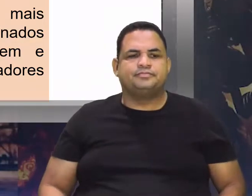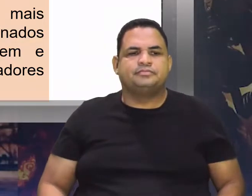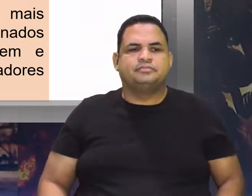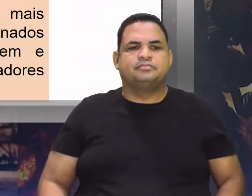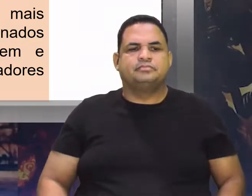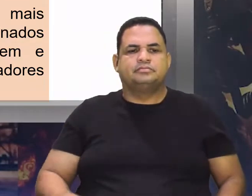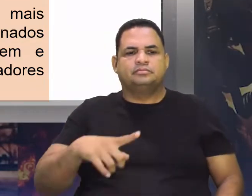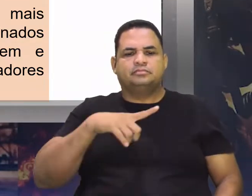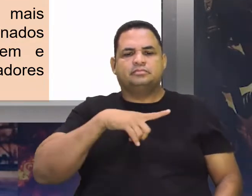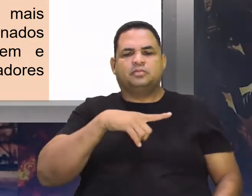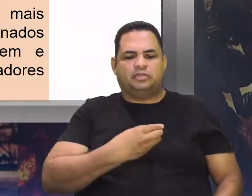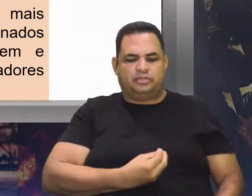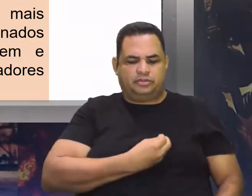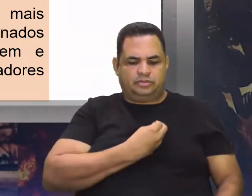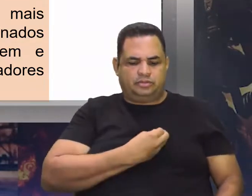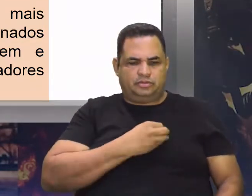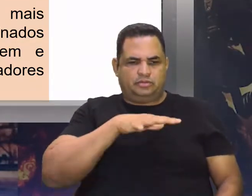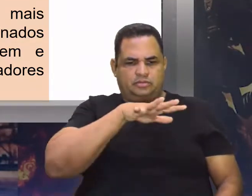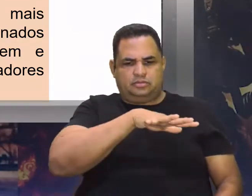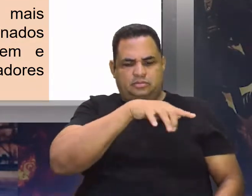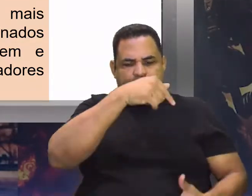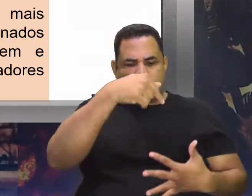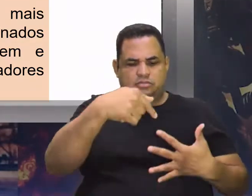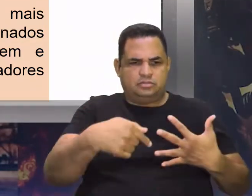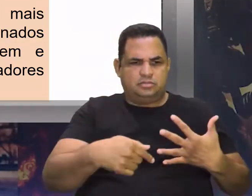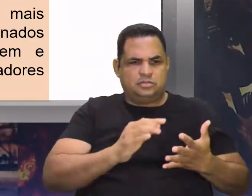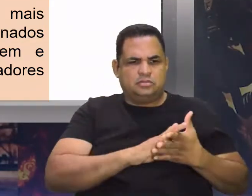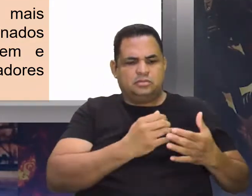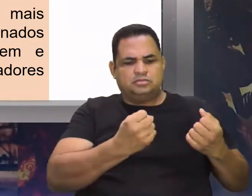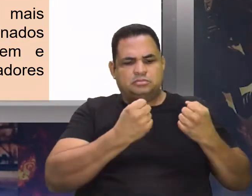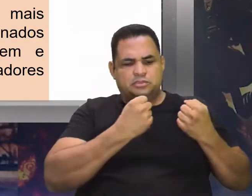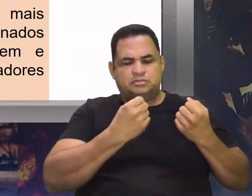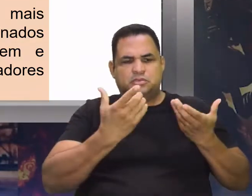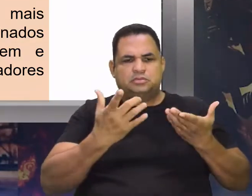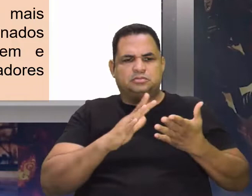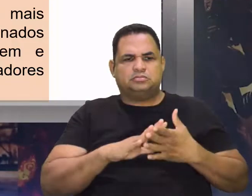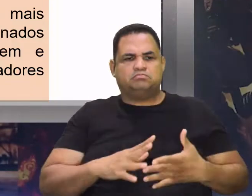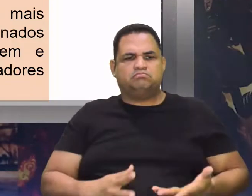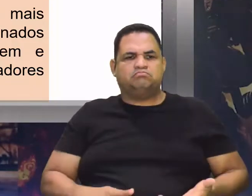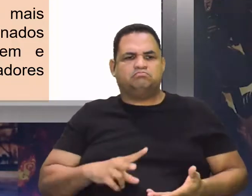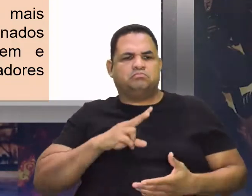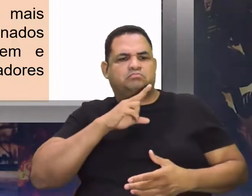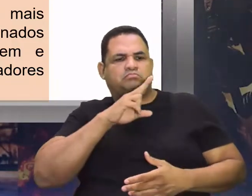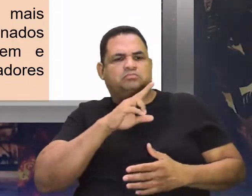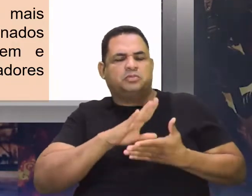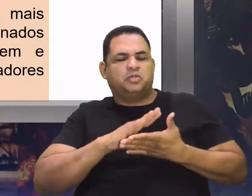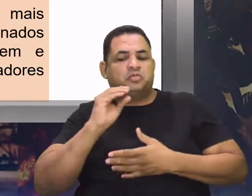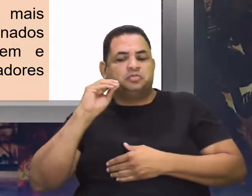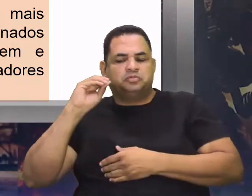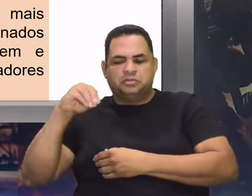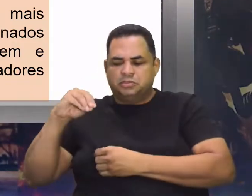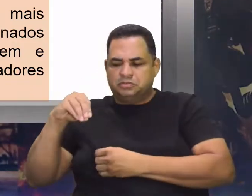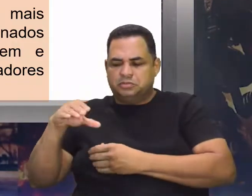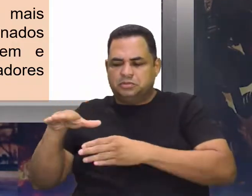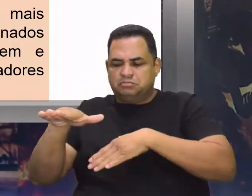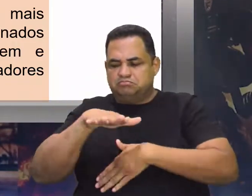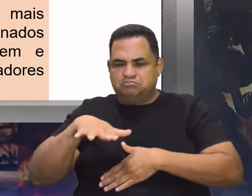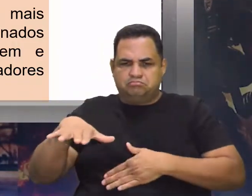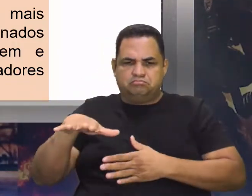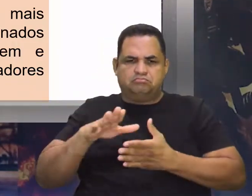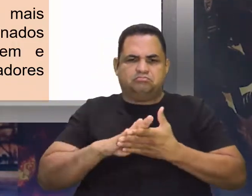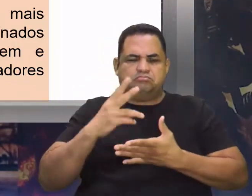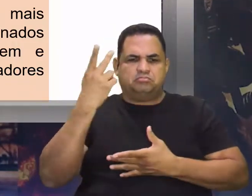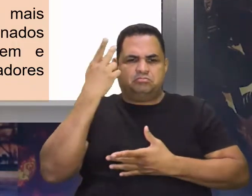seguinte: existe organismo, um mais forte, potentes, e outro mais fracos.